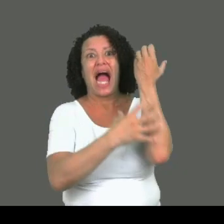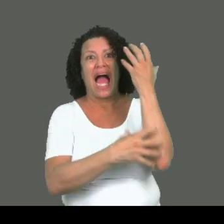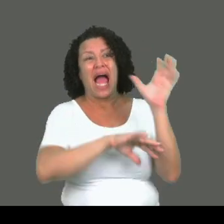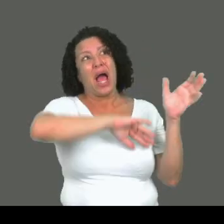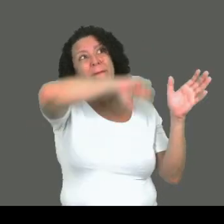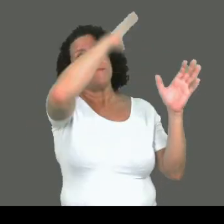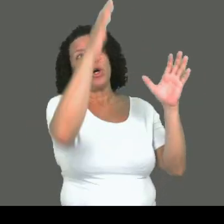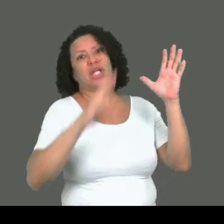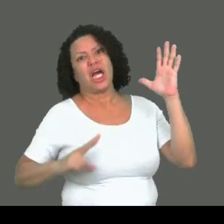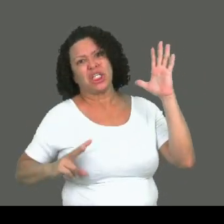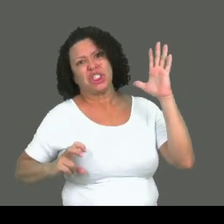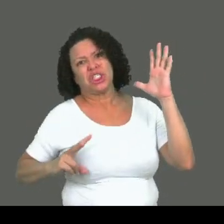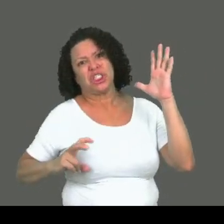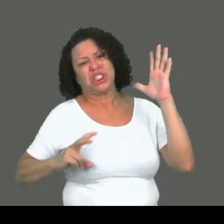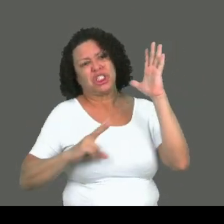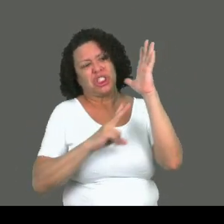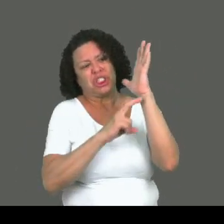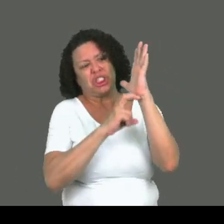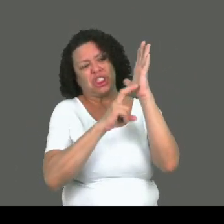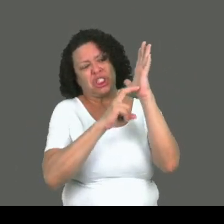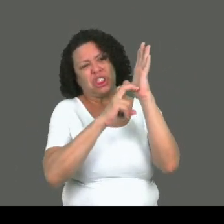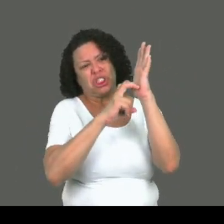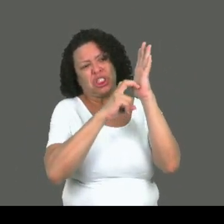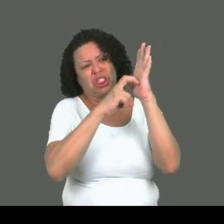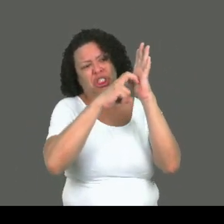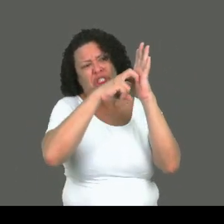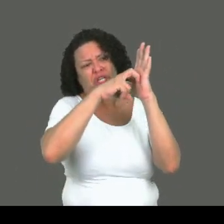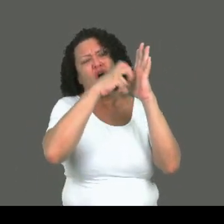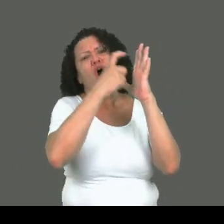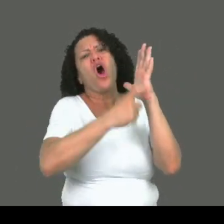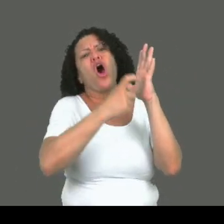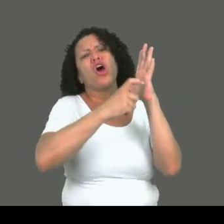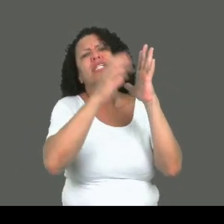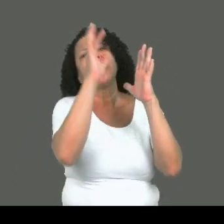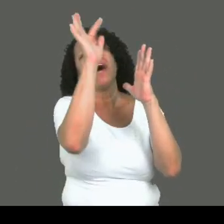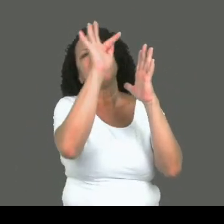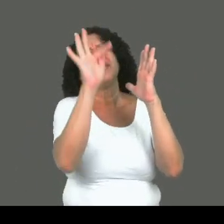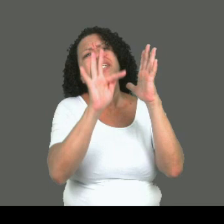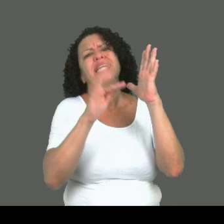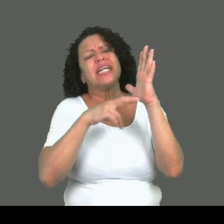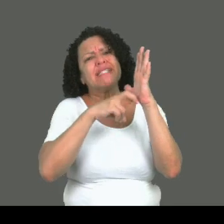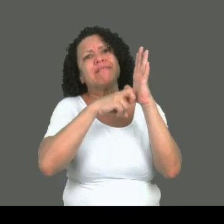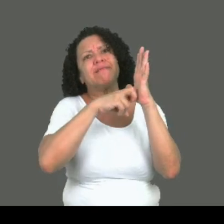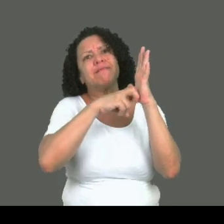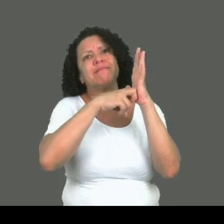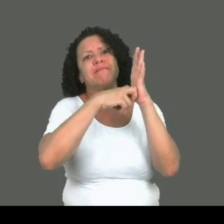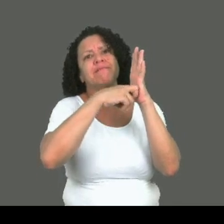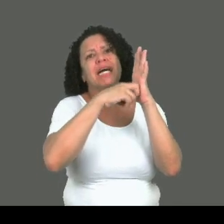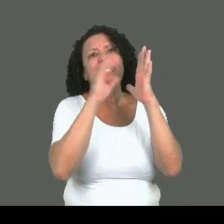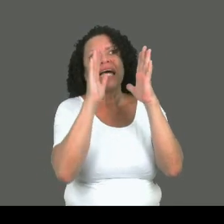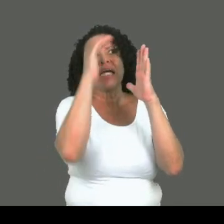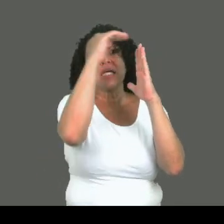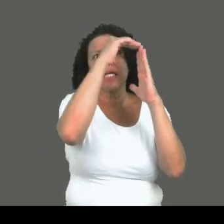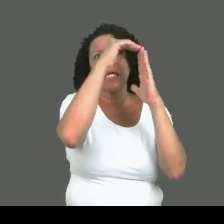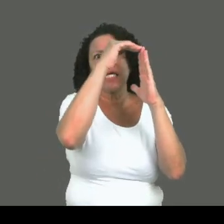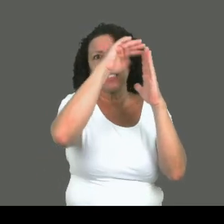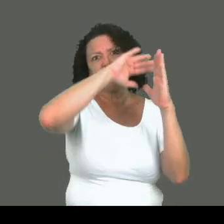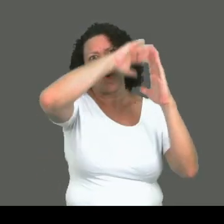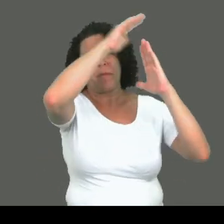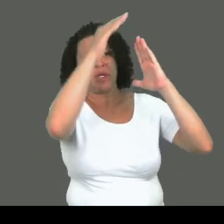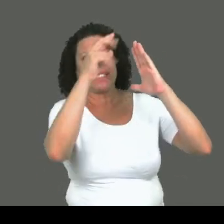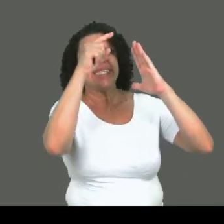uma montanha. Então ele questiona, onde é que está a felicidade? Onde ela mora, a felicidade? Ela está no topo da